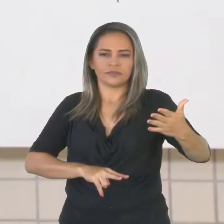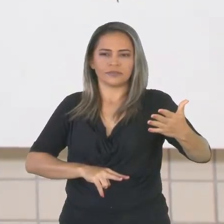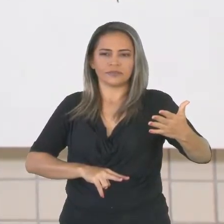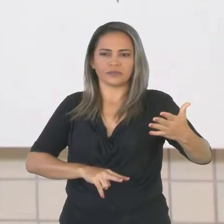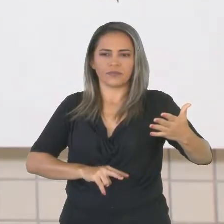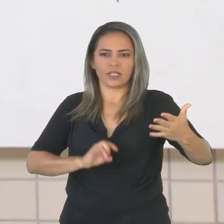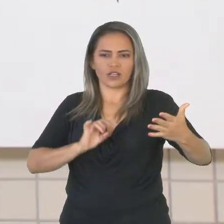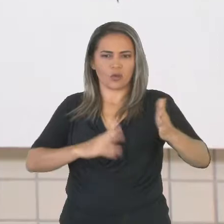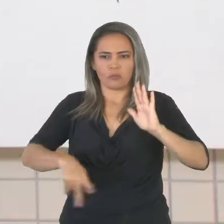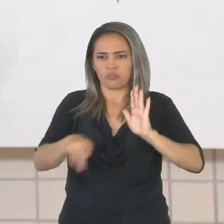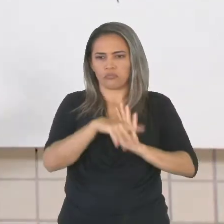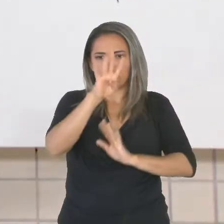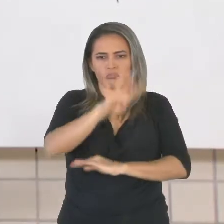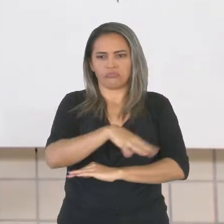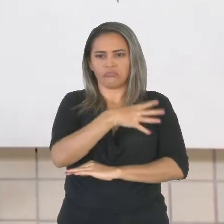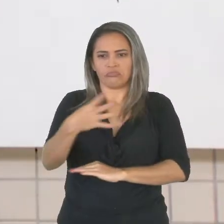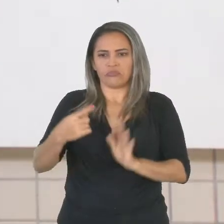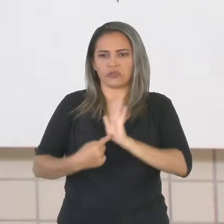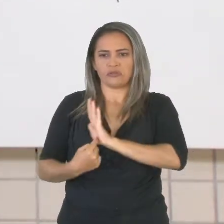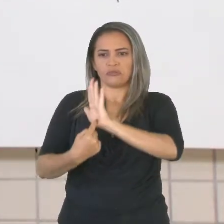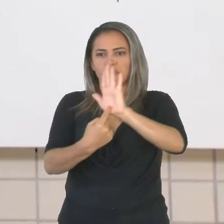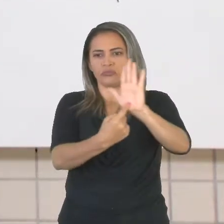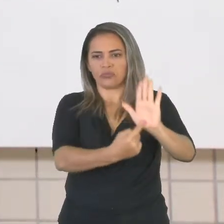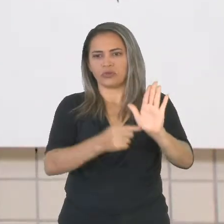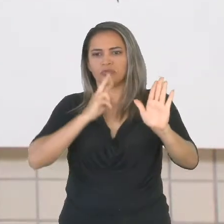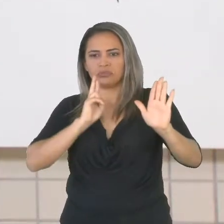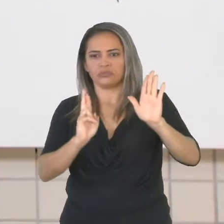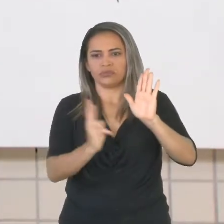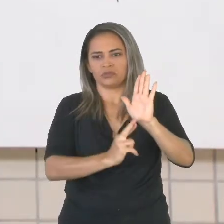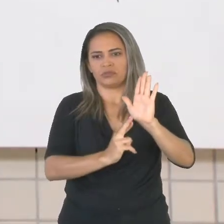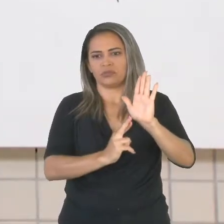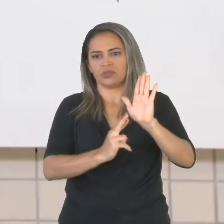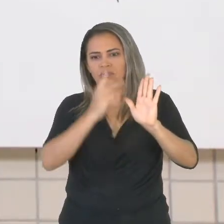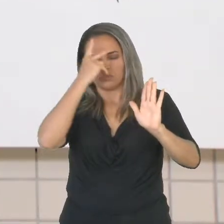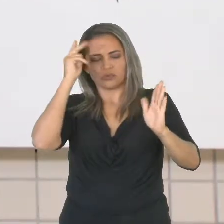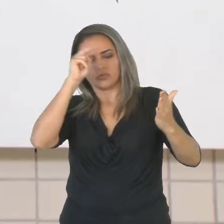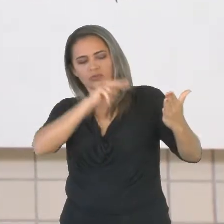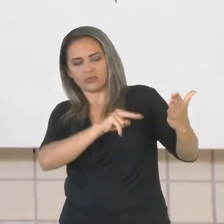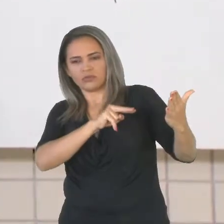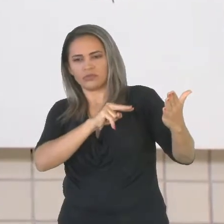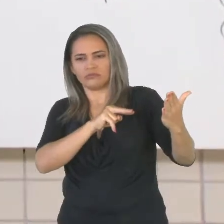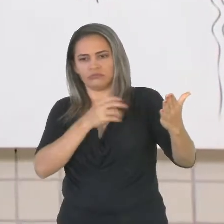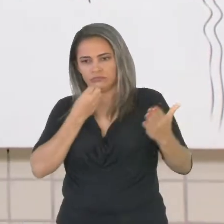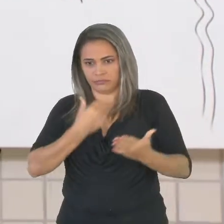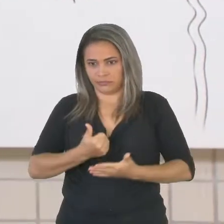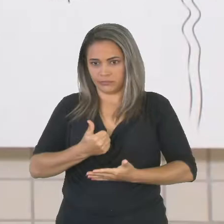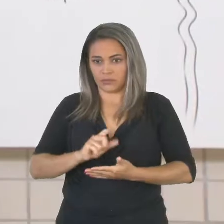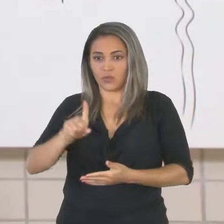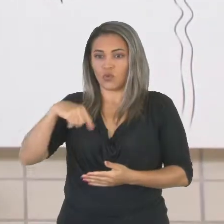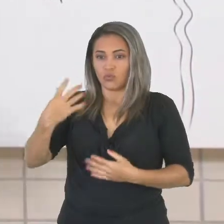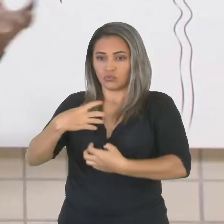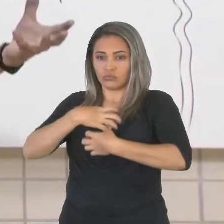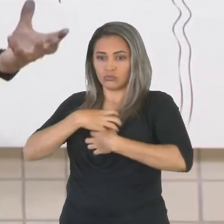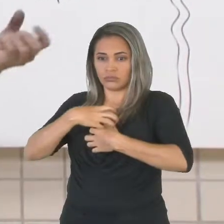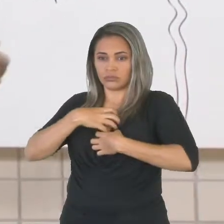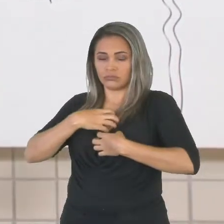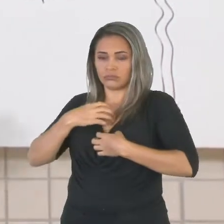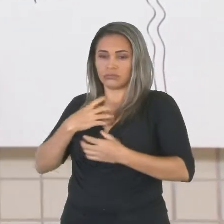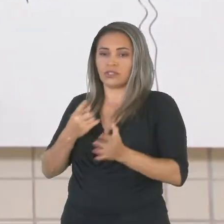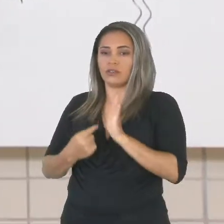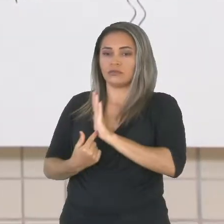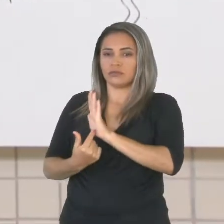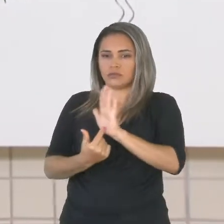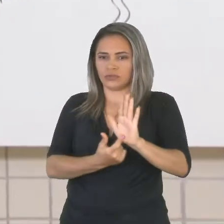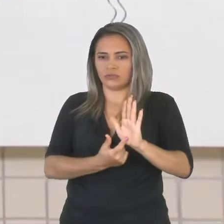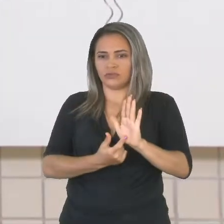A própria tabela já entrega para ela o resultado, para a pessoa que está observando, tudo bem? Uma outra forma de se entregar esse